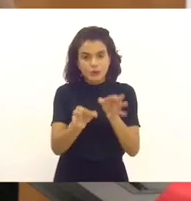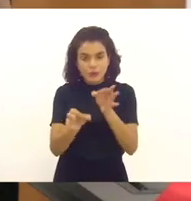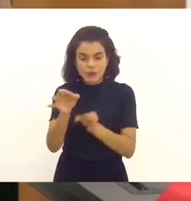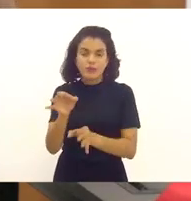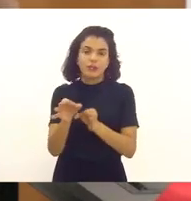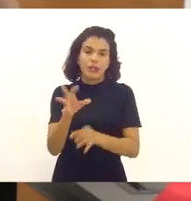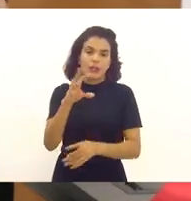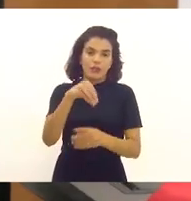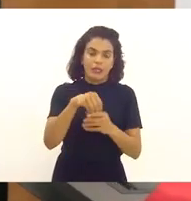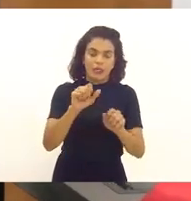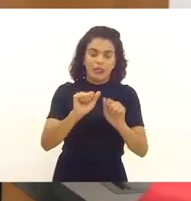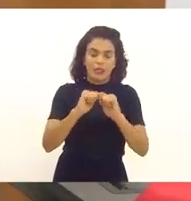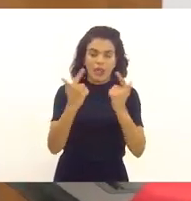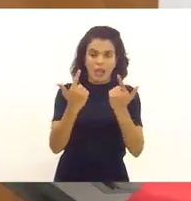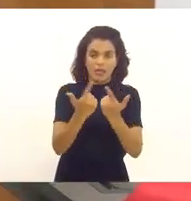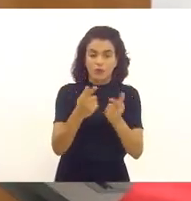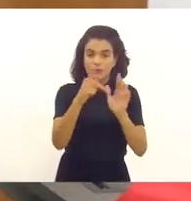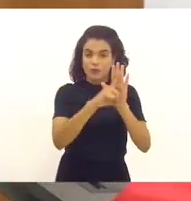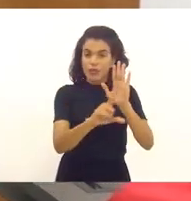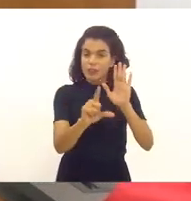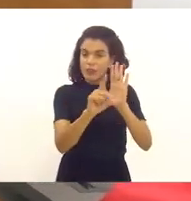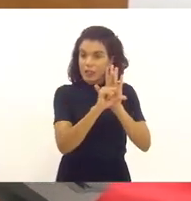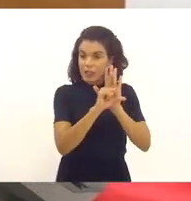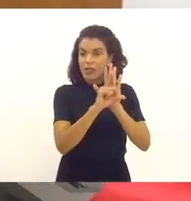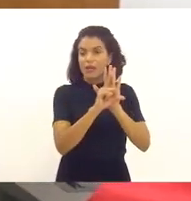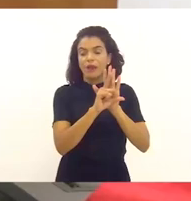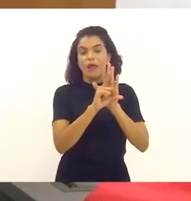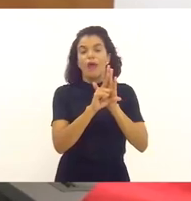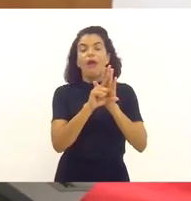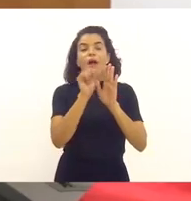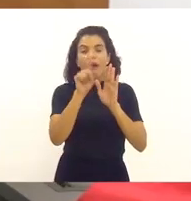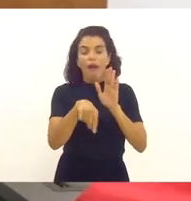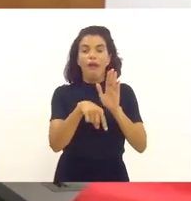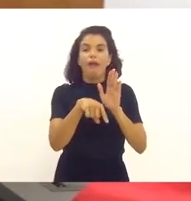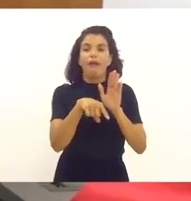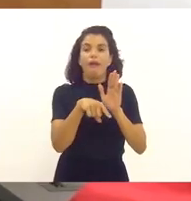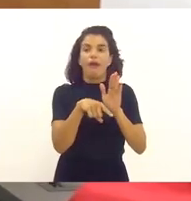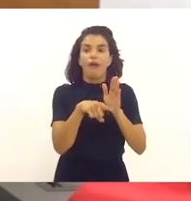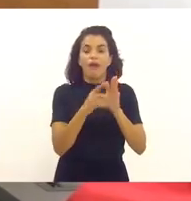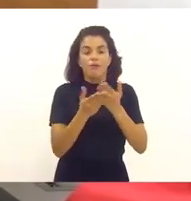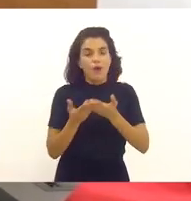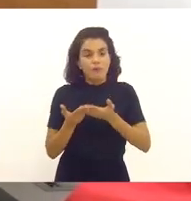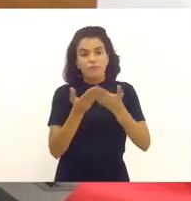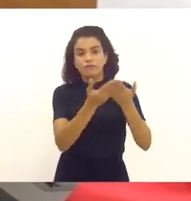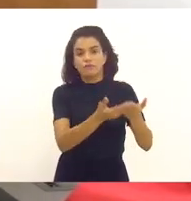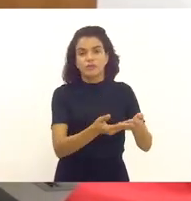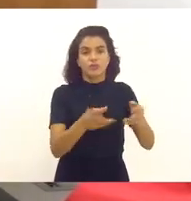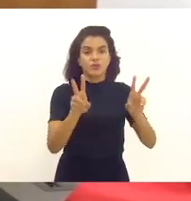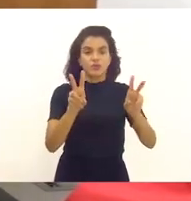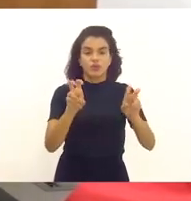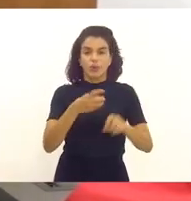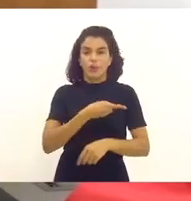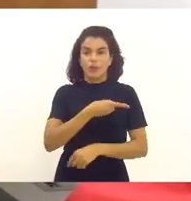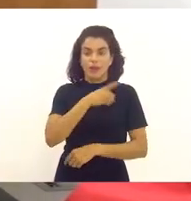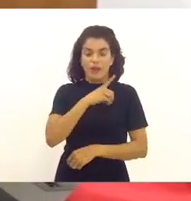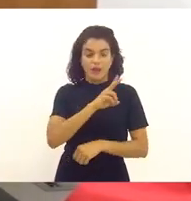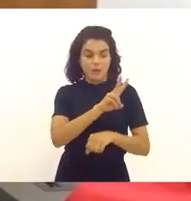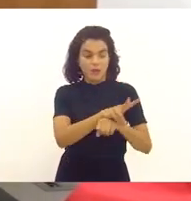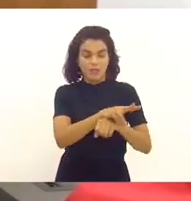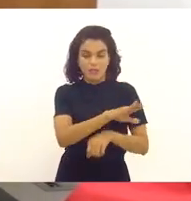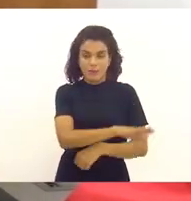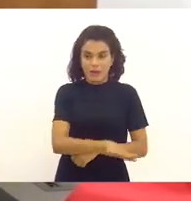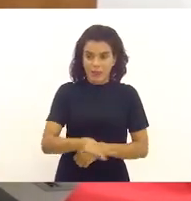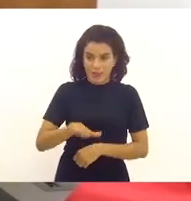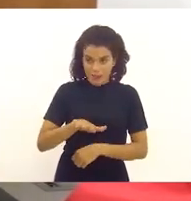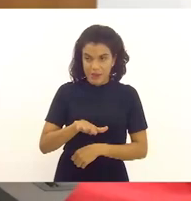um projeto de lei que é uma indicação a respeito de uma Delegacia de proteção à